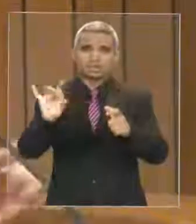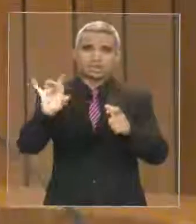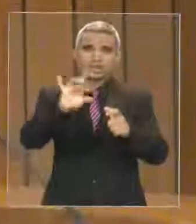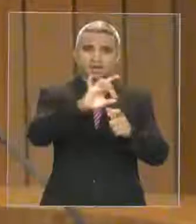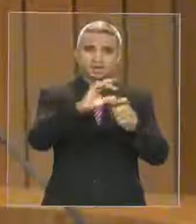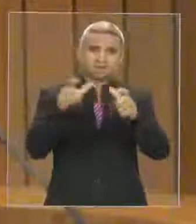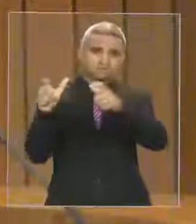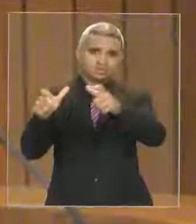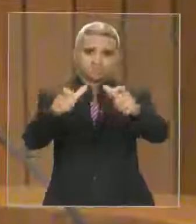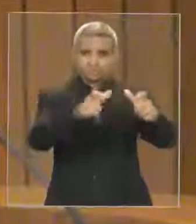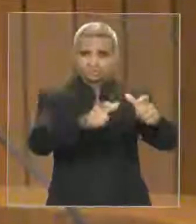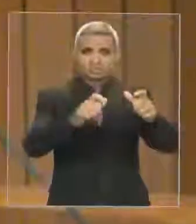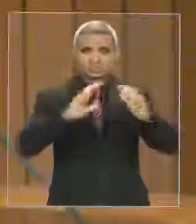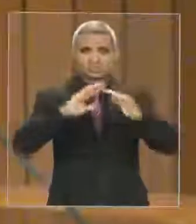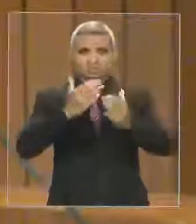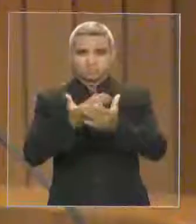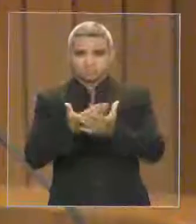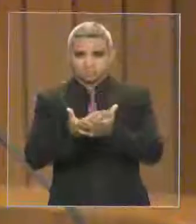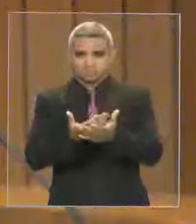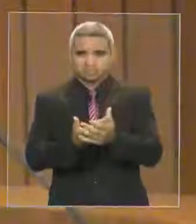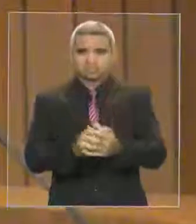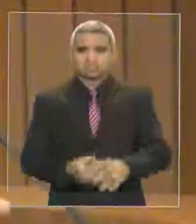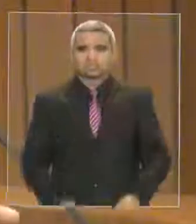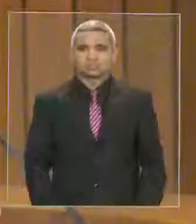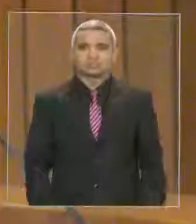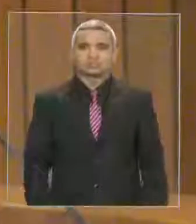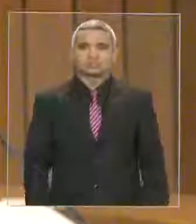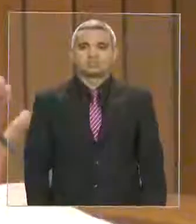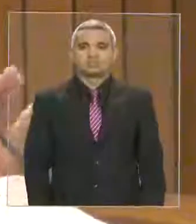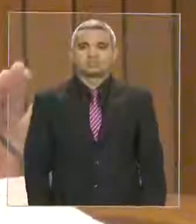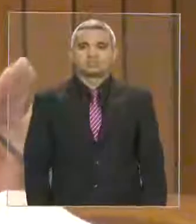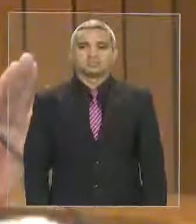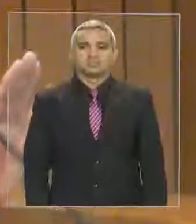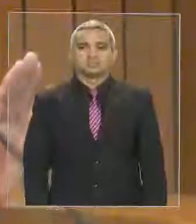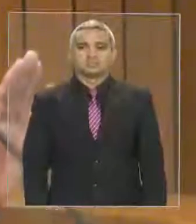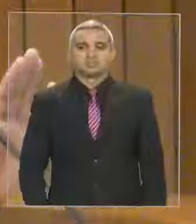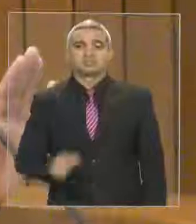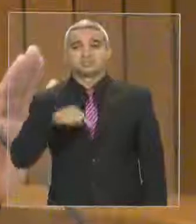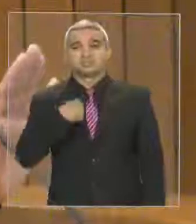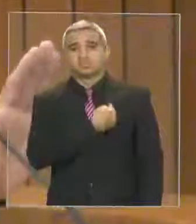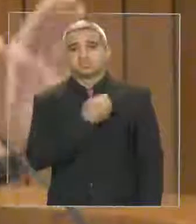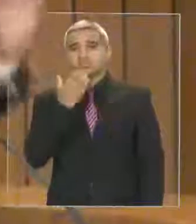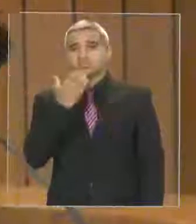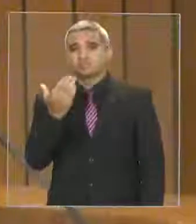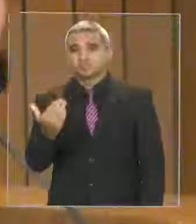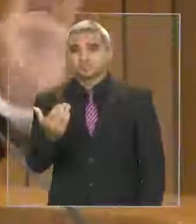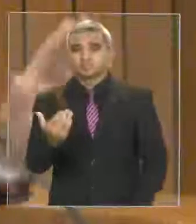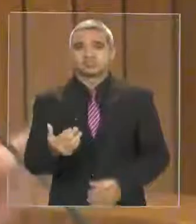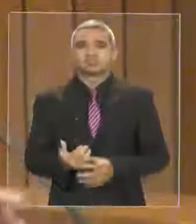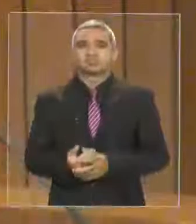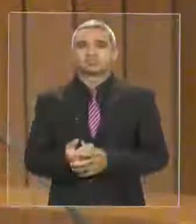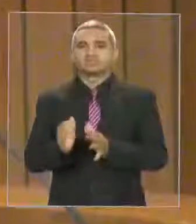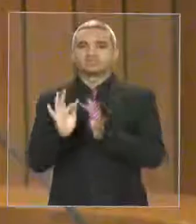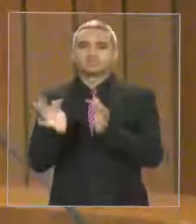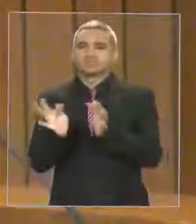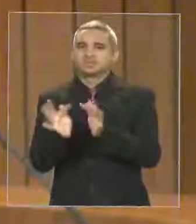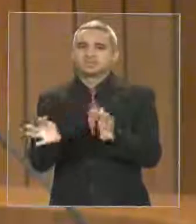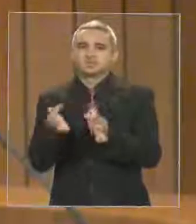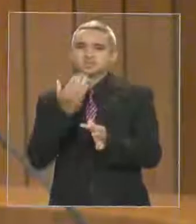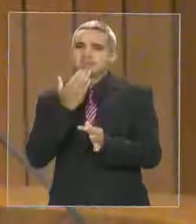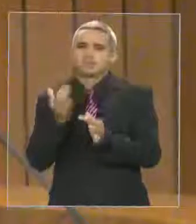pauta da divulgação oficial do governo, para a reforma. Então, não estamos fazendo nenhum pedido esdrúxulo, não estamos fazendo nenhum